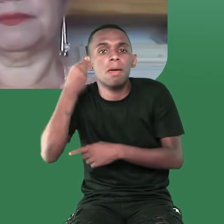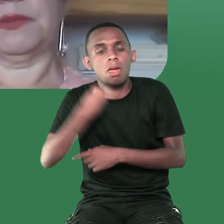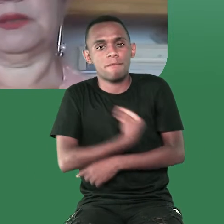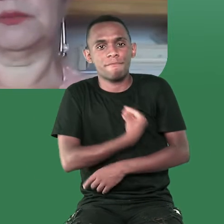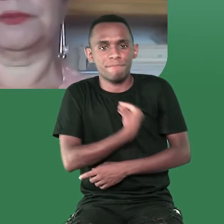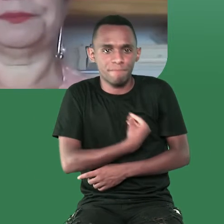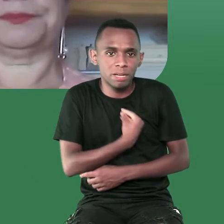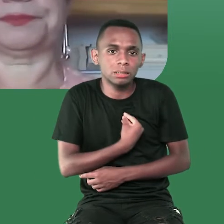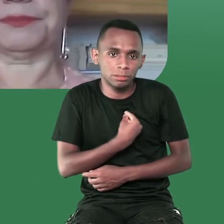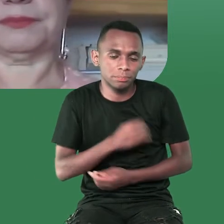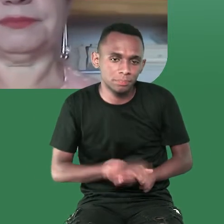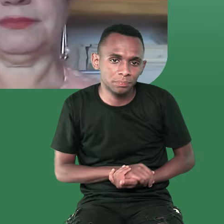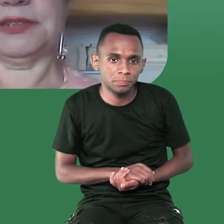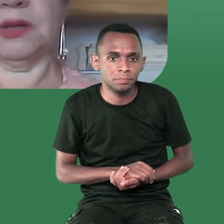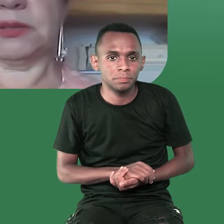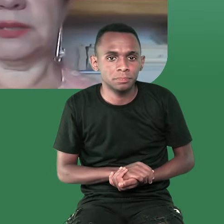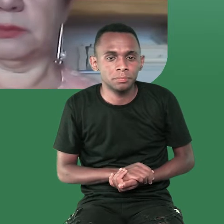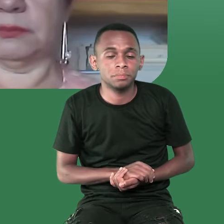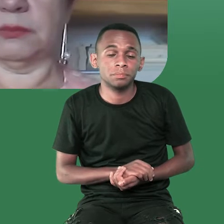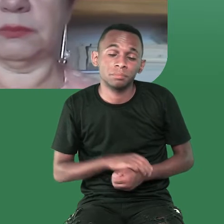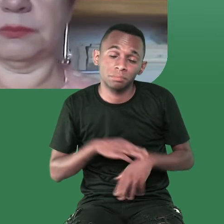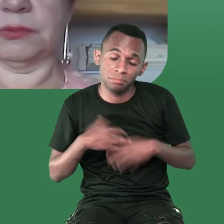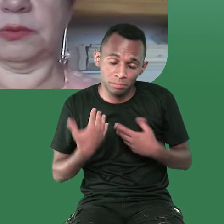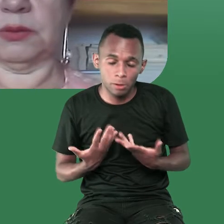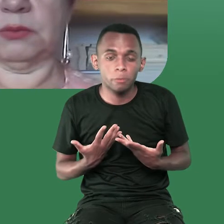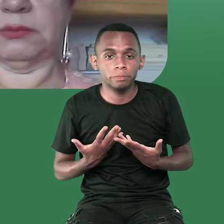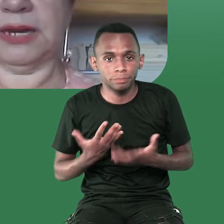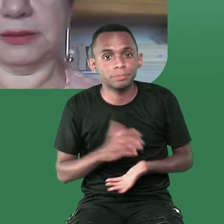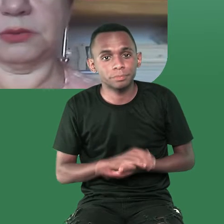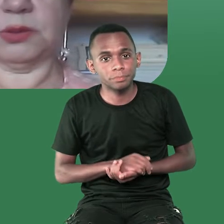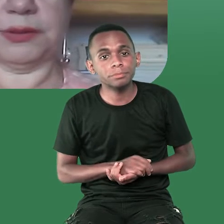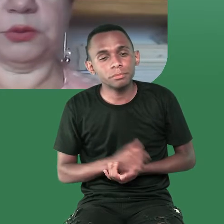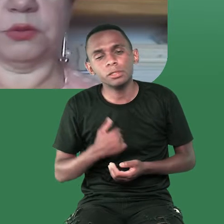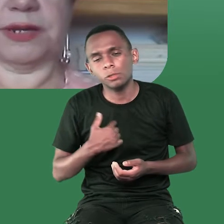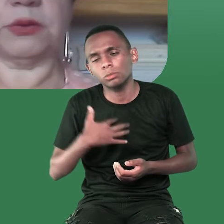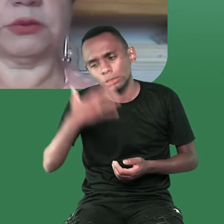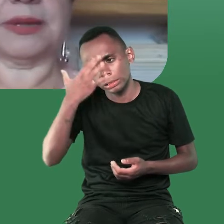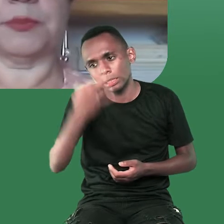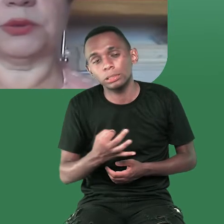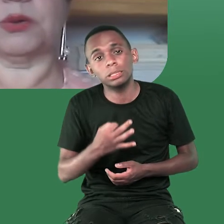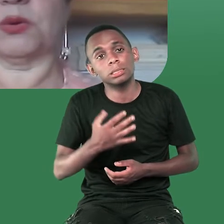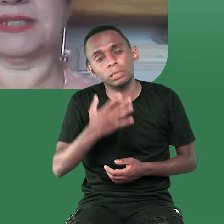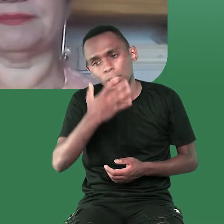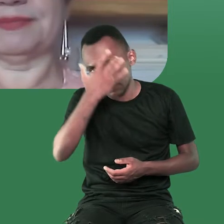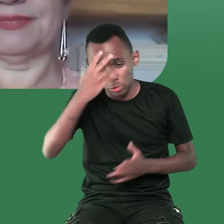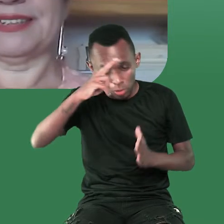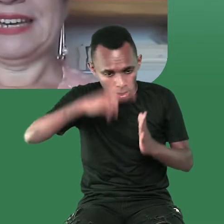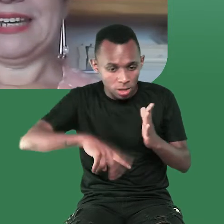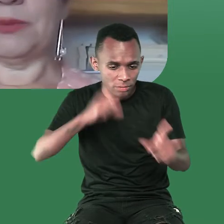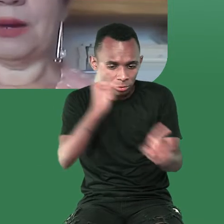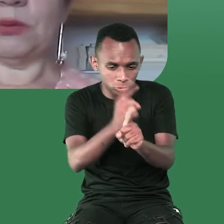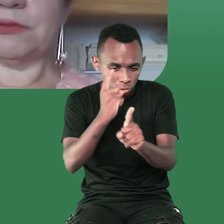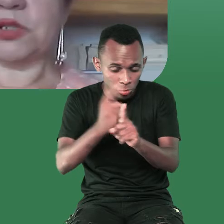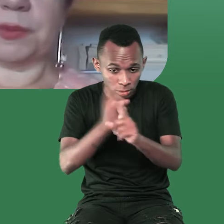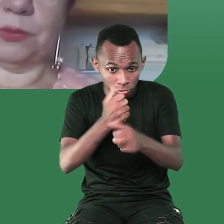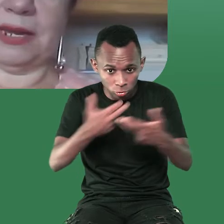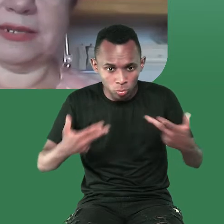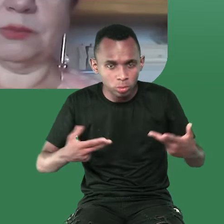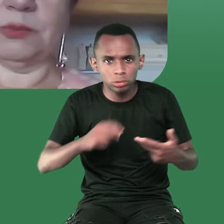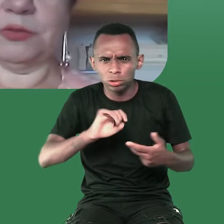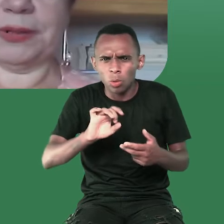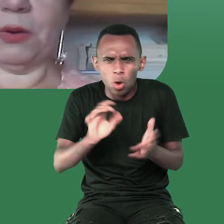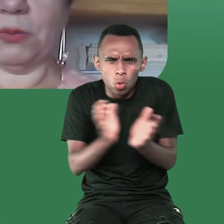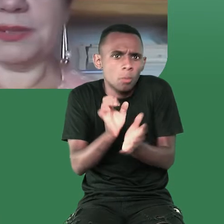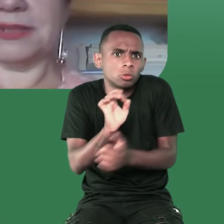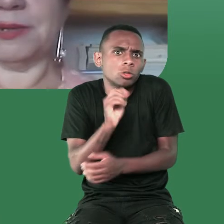vida mesmo. Então, assim, eu garanto que o leitor vai encontrar muita coisa. E não é um livro só para